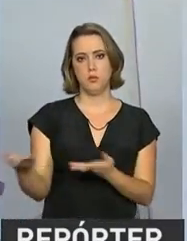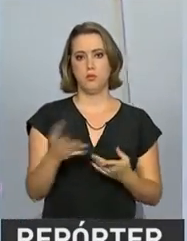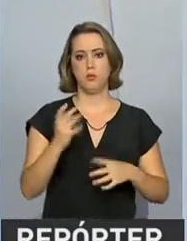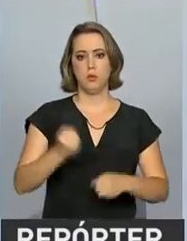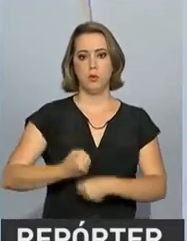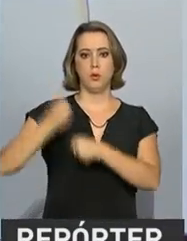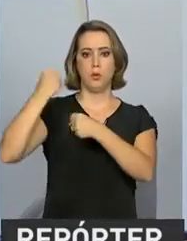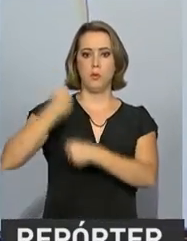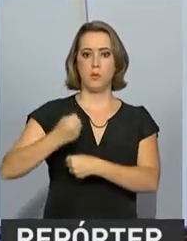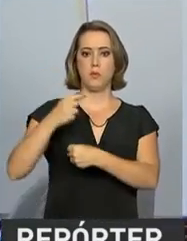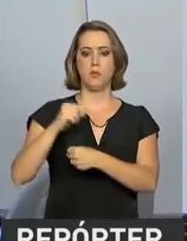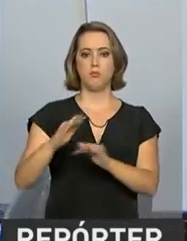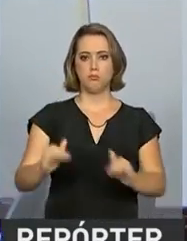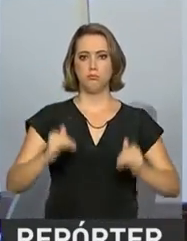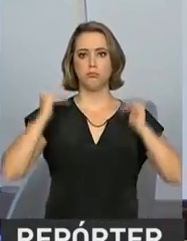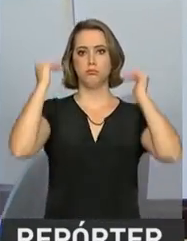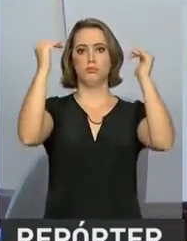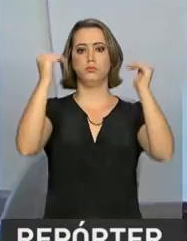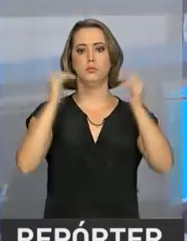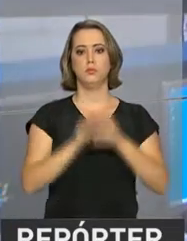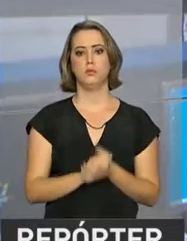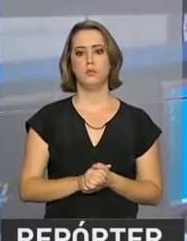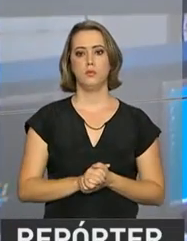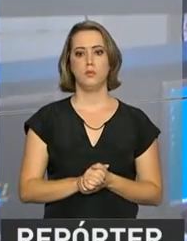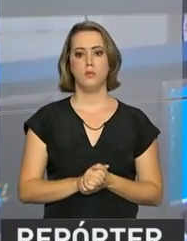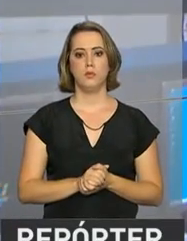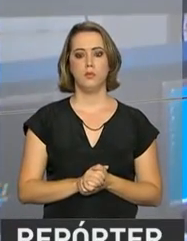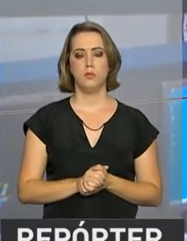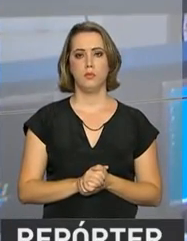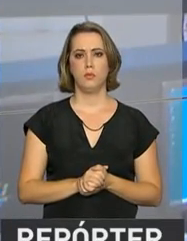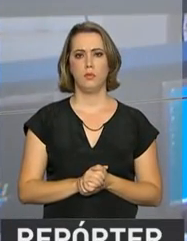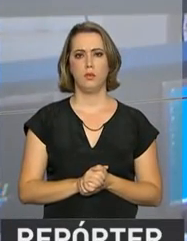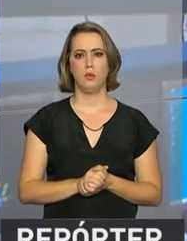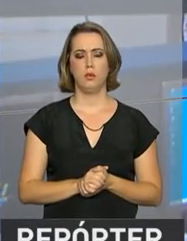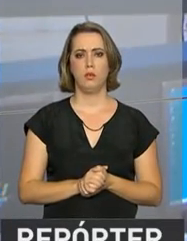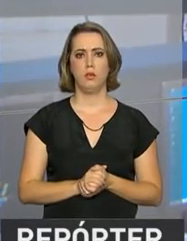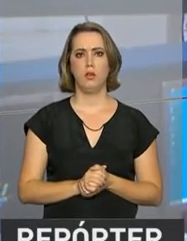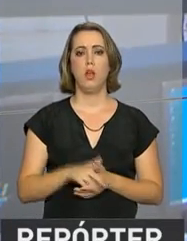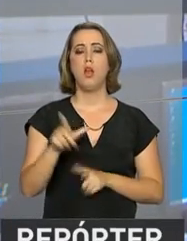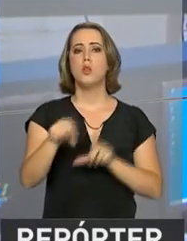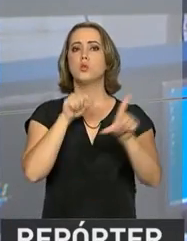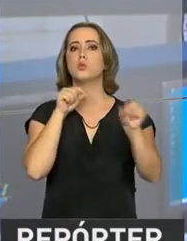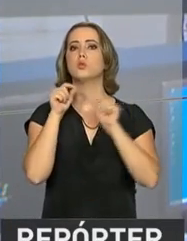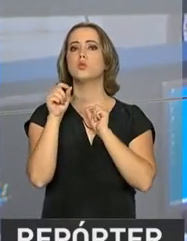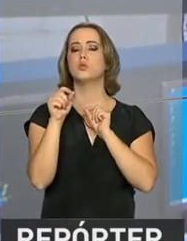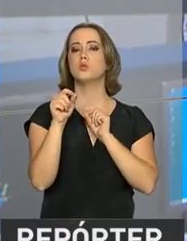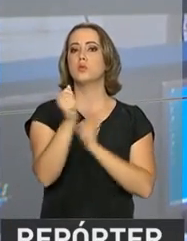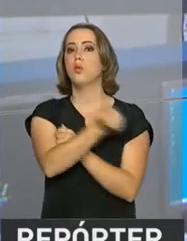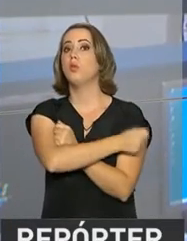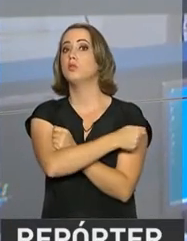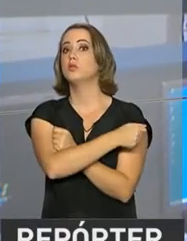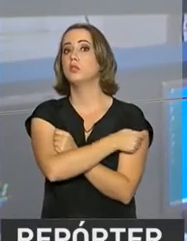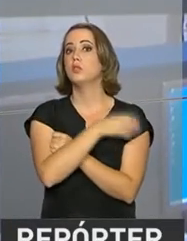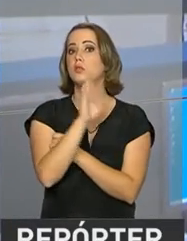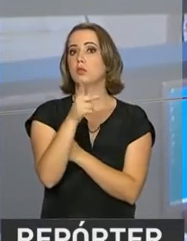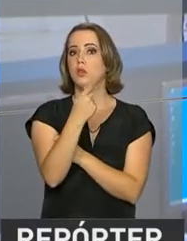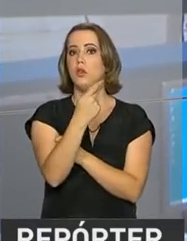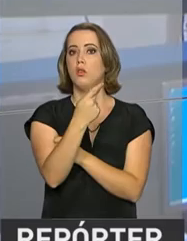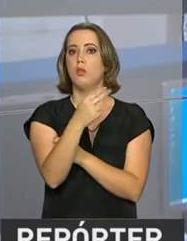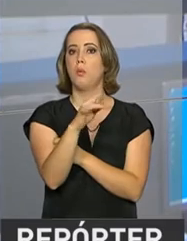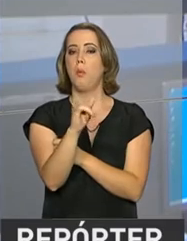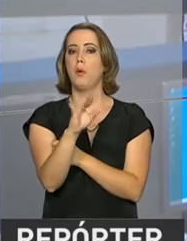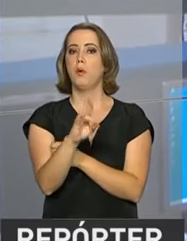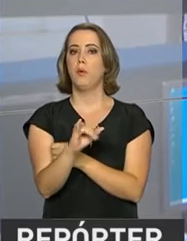de comando supremo os estudantes pré-selecionados no programa universidade para todos o prouni